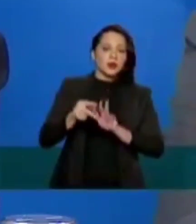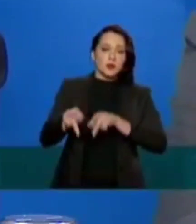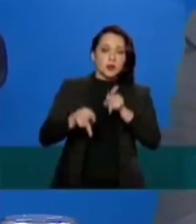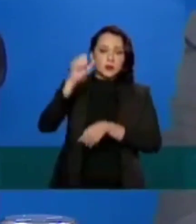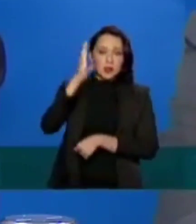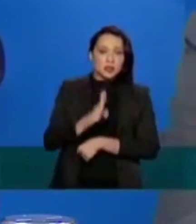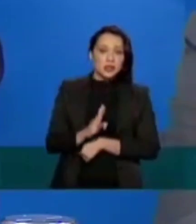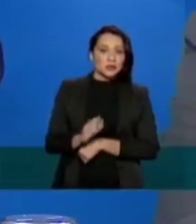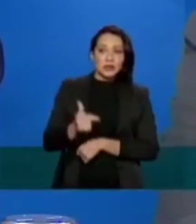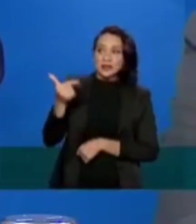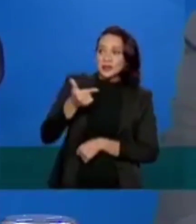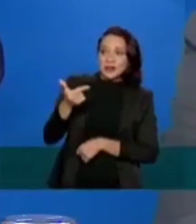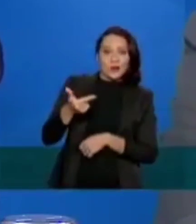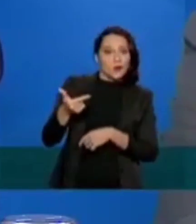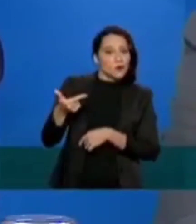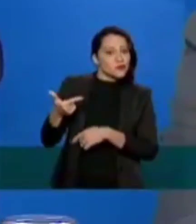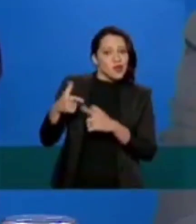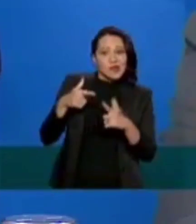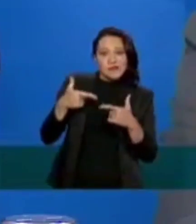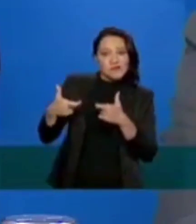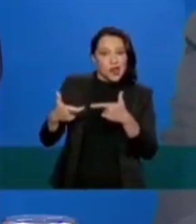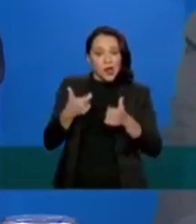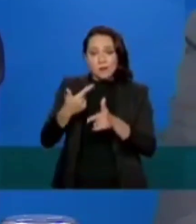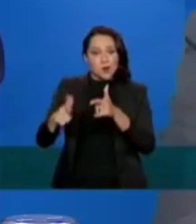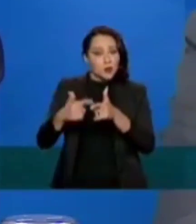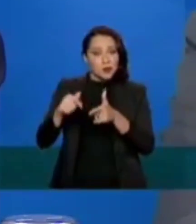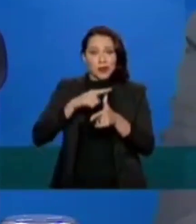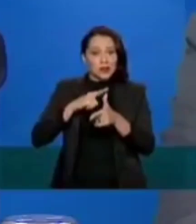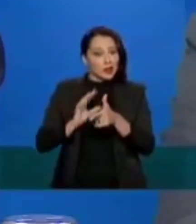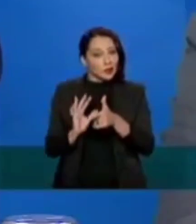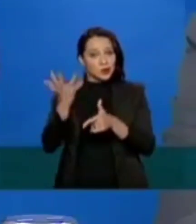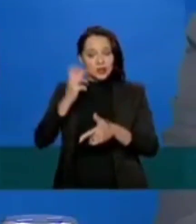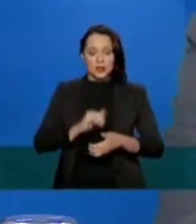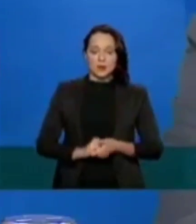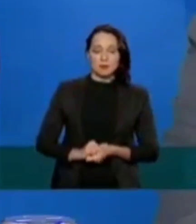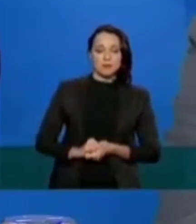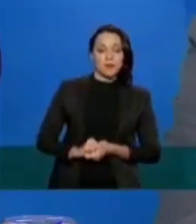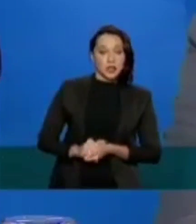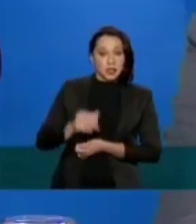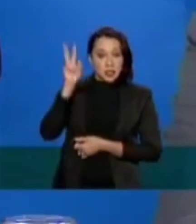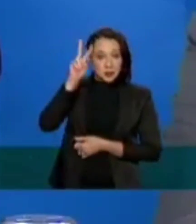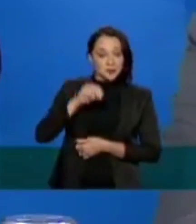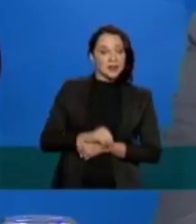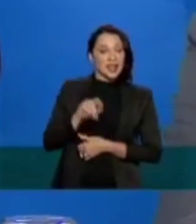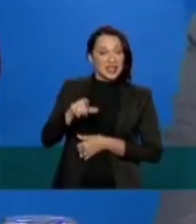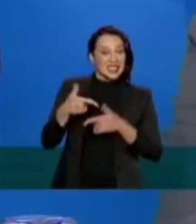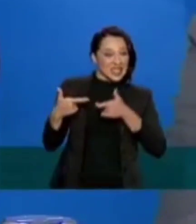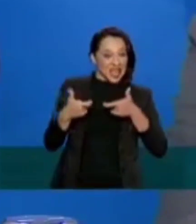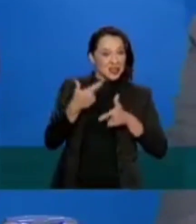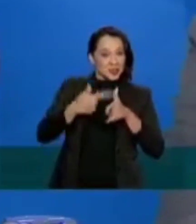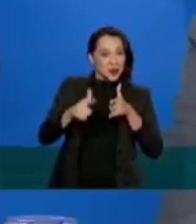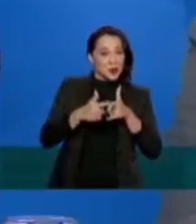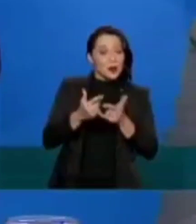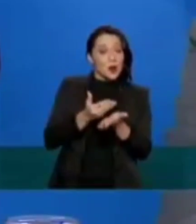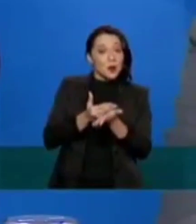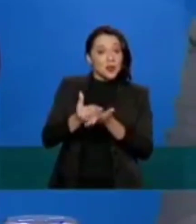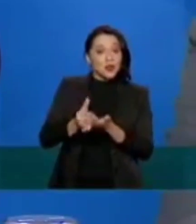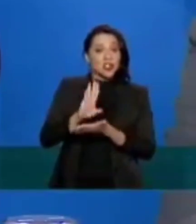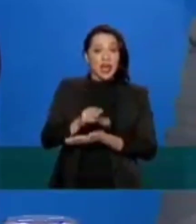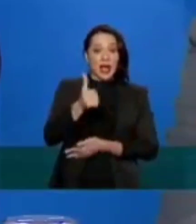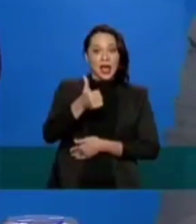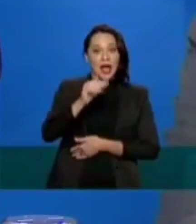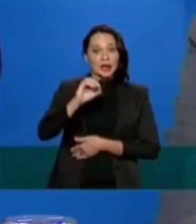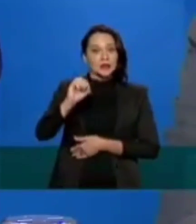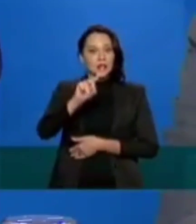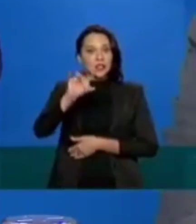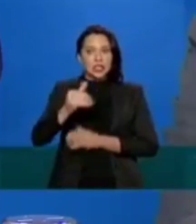segunda grande guerra que nós estamos enfrentando. Então, se observarem, essa guerra começou há 100 dias. Então, quando